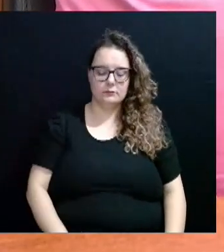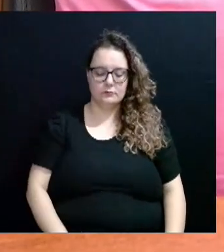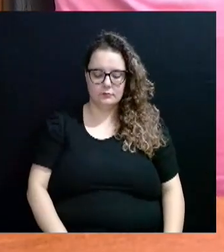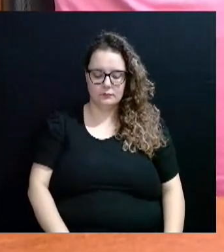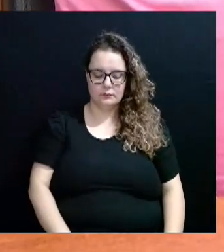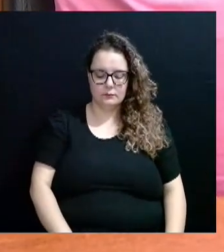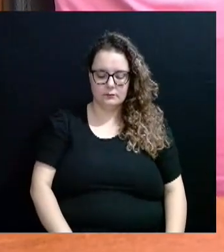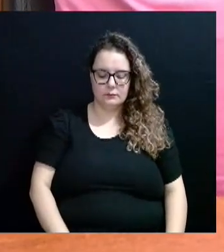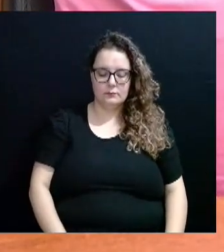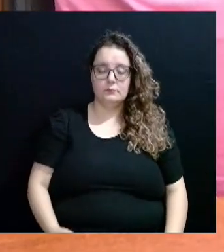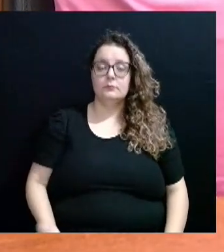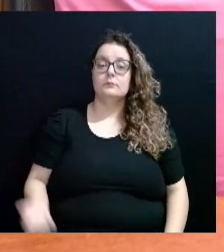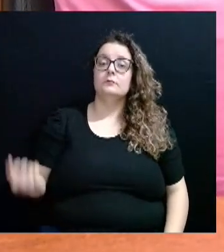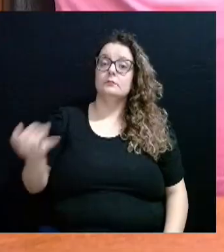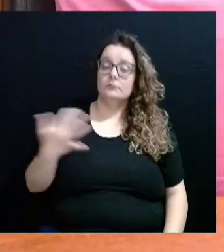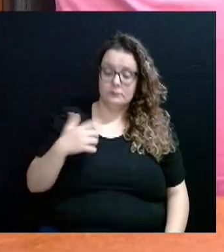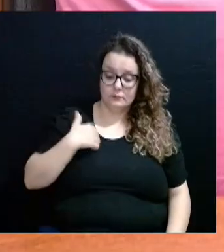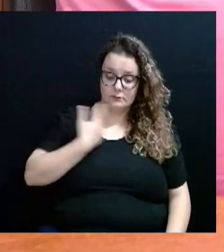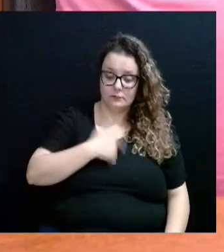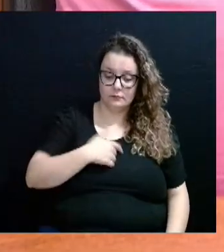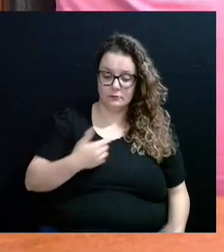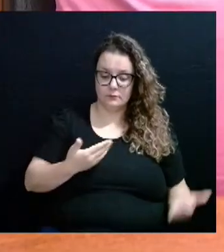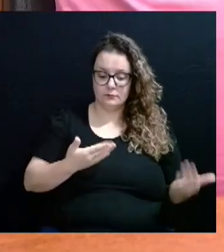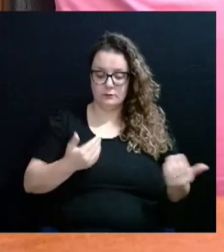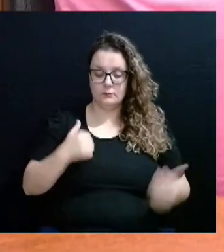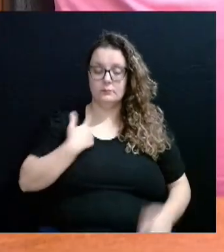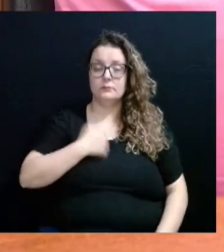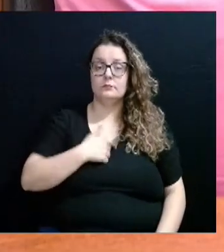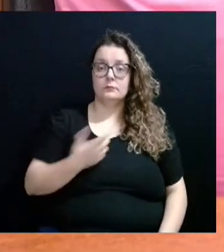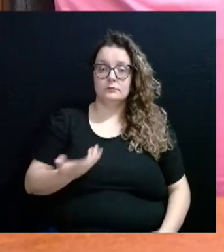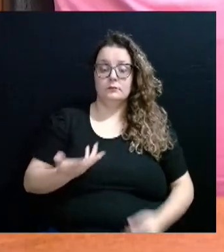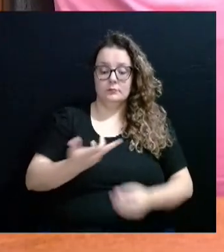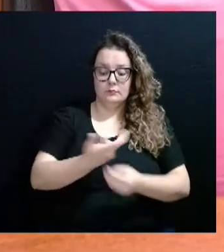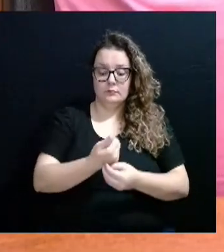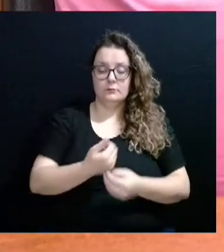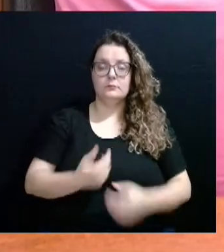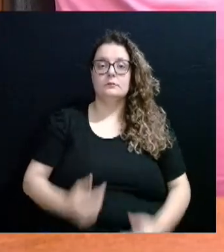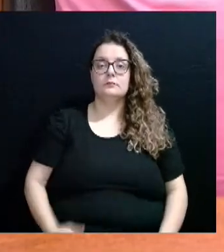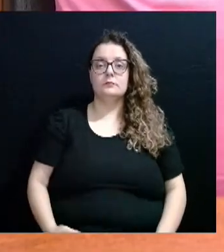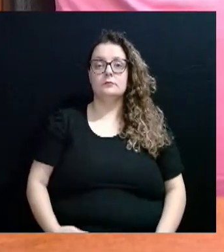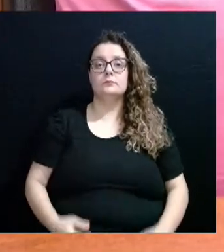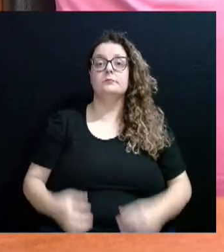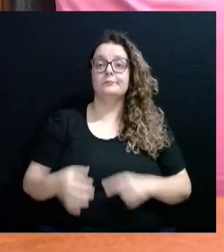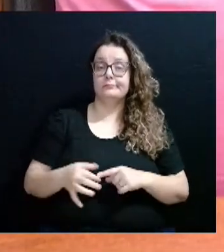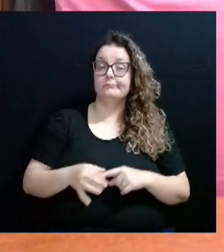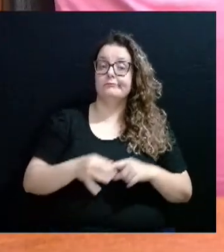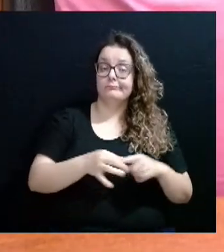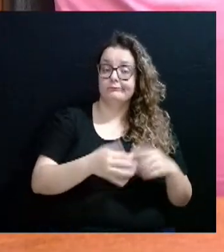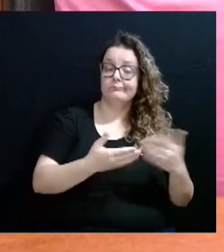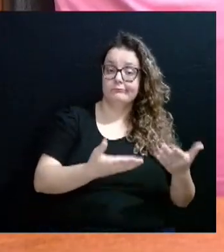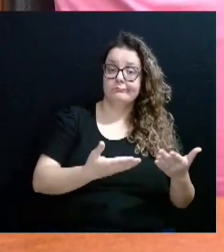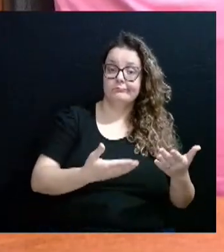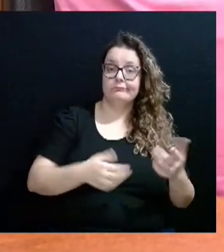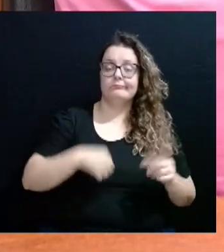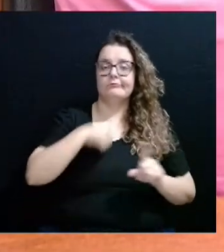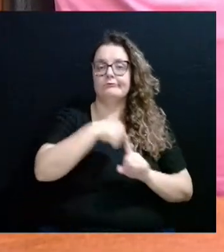a nossa juventude, os nossos artistas que estão na periferia, muitas vezes apanham porque cantam.